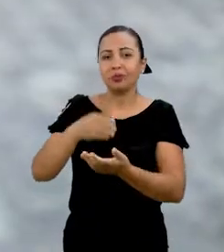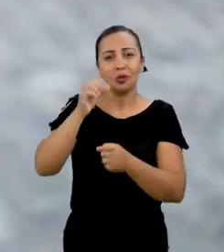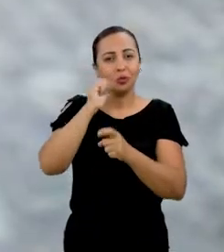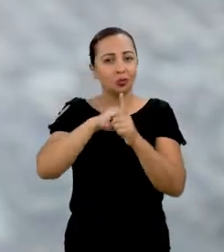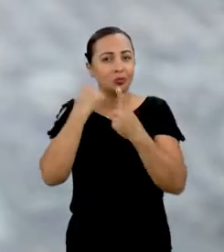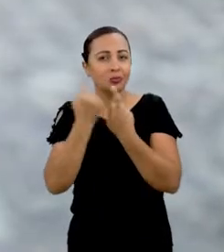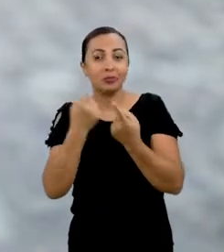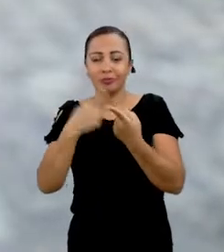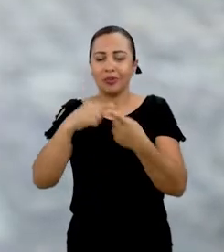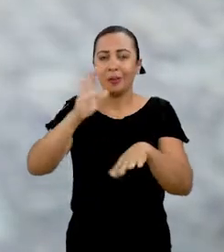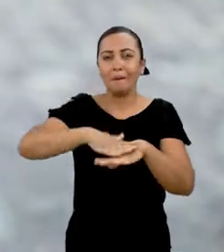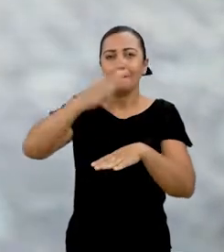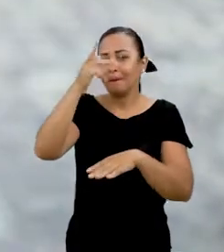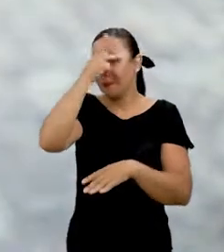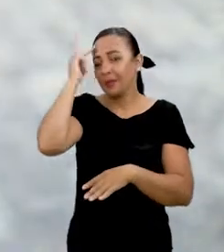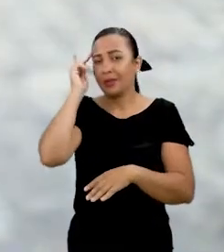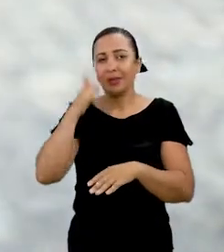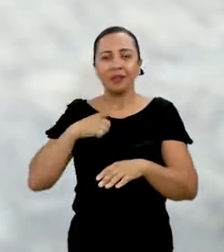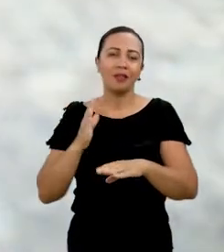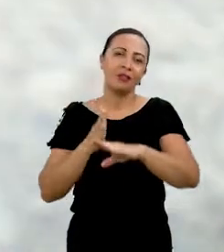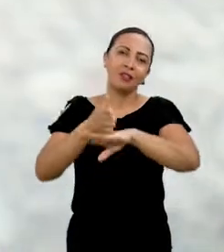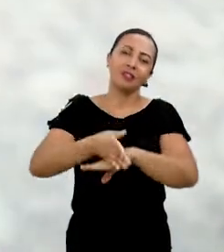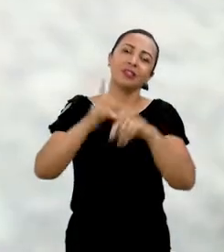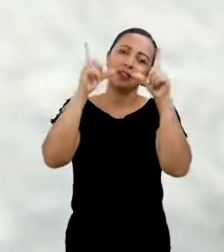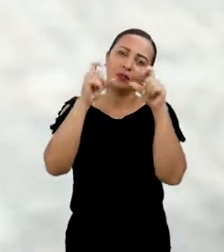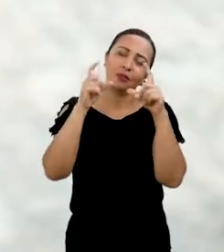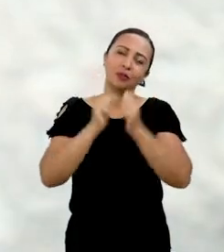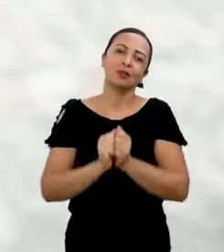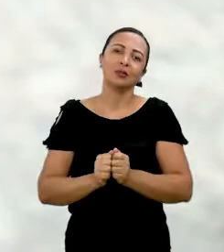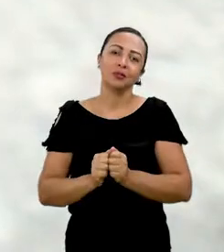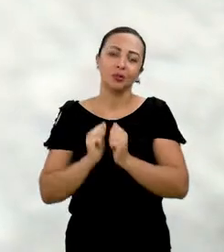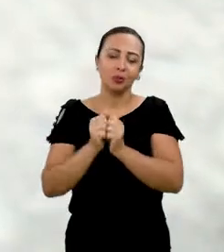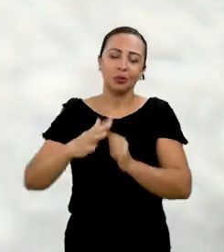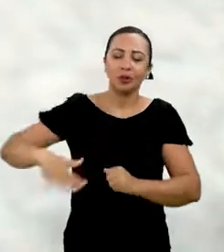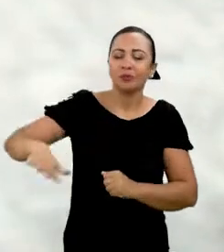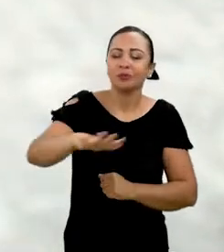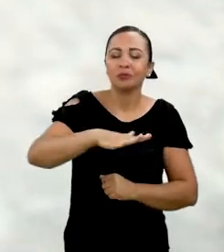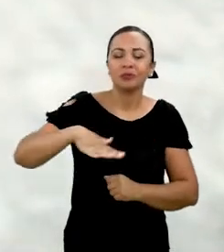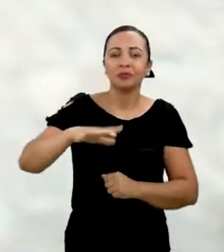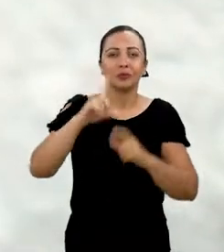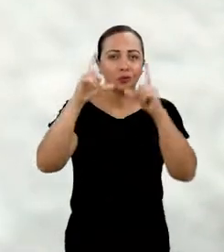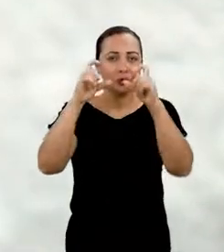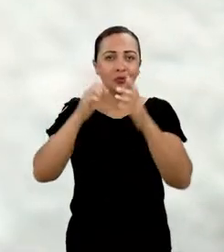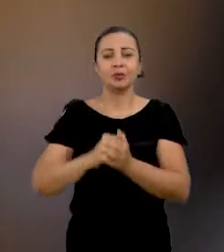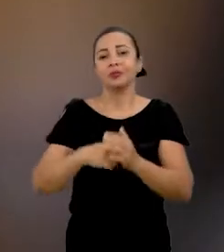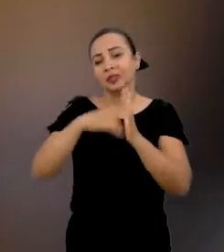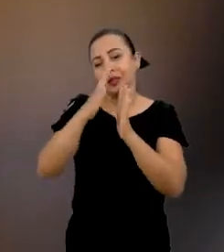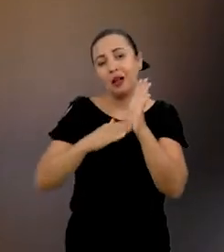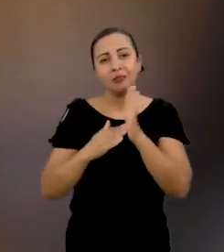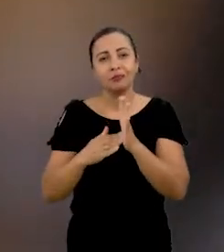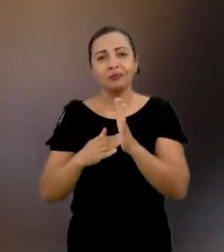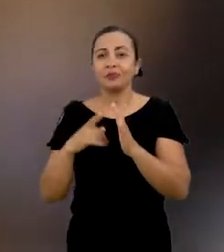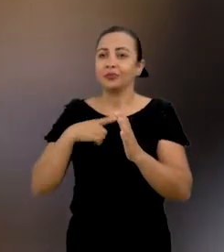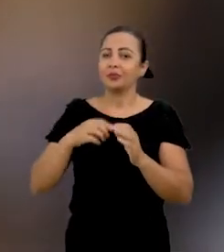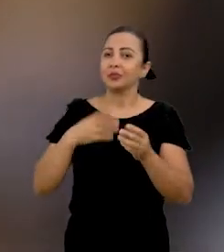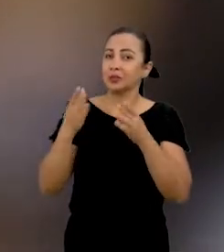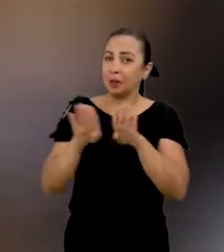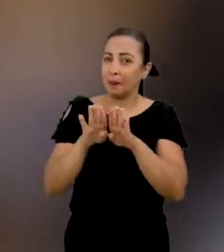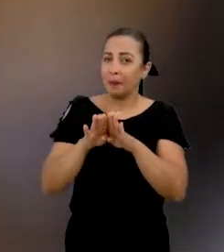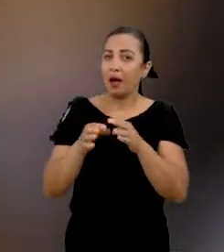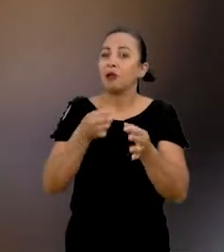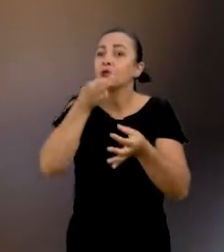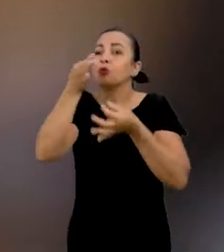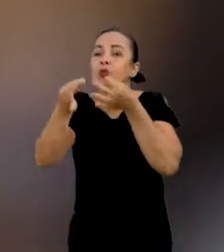contribuição social, porque aí mais pessoas tiveram acesso à fotografia por meio dos fotógrafos lambi-lambis. Nós tivemos a questão da fonte